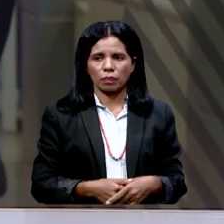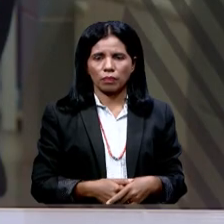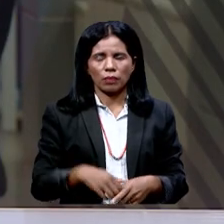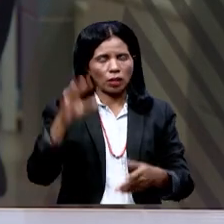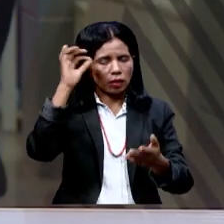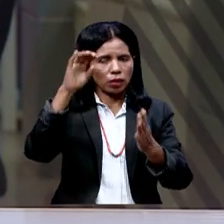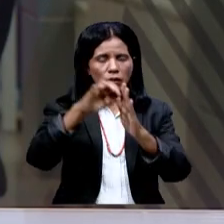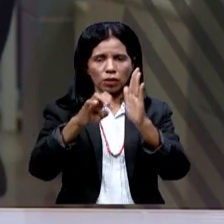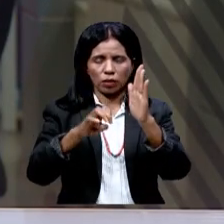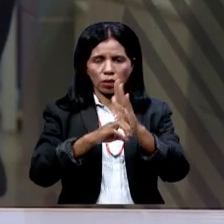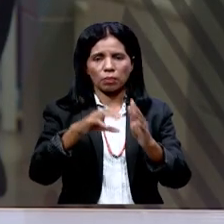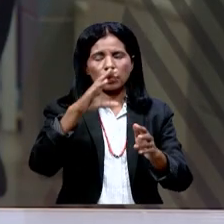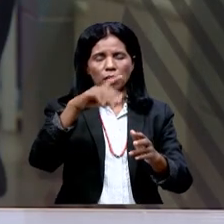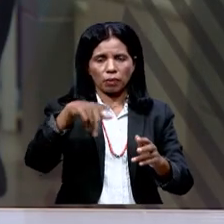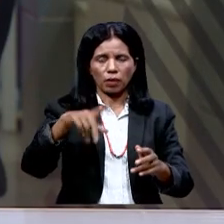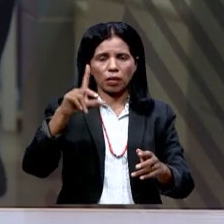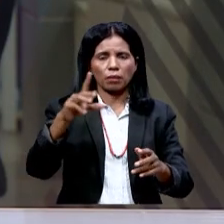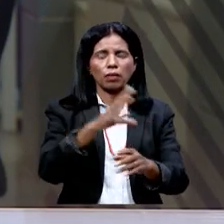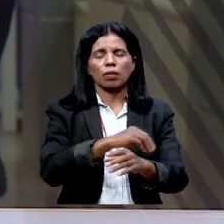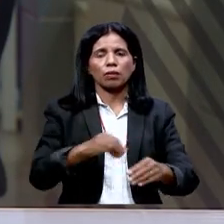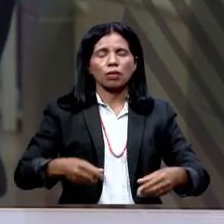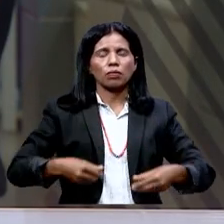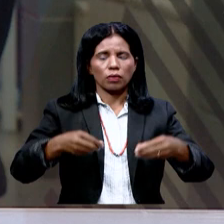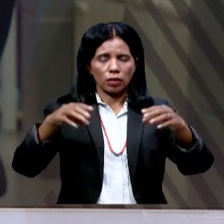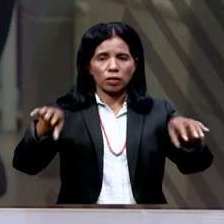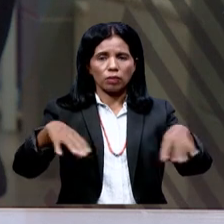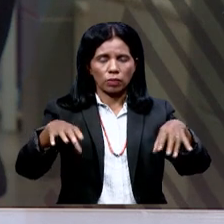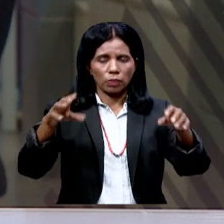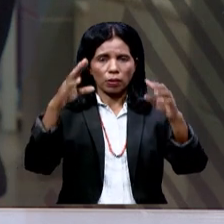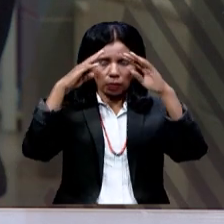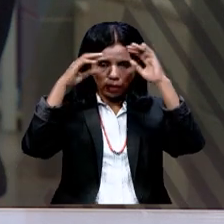Secretário Executivo CPLP atualiza serviço para Presidente da República.